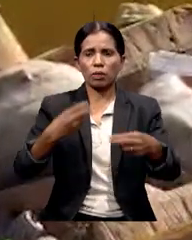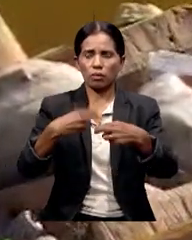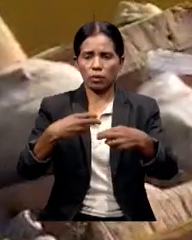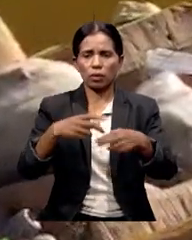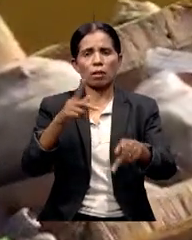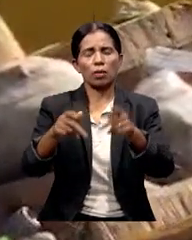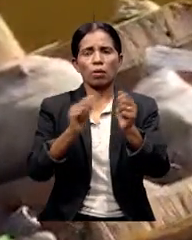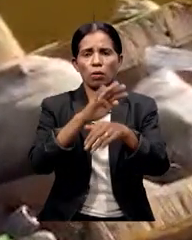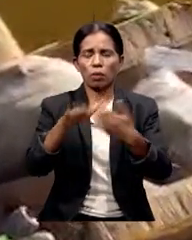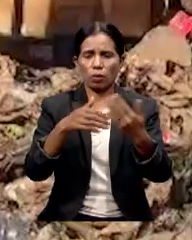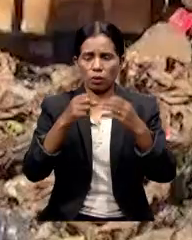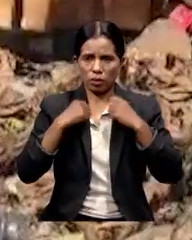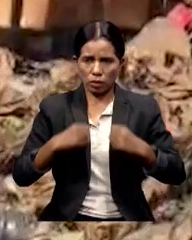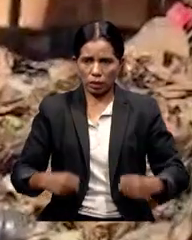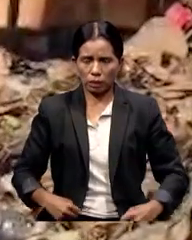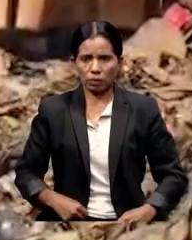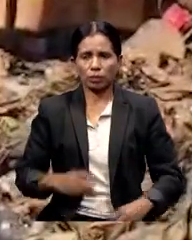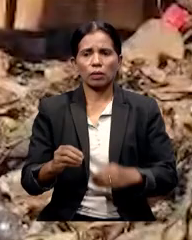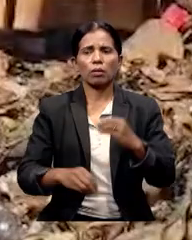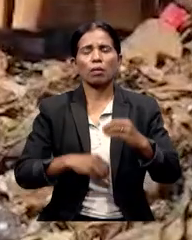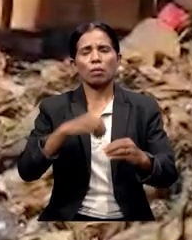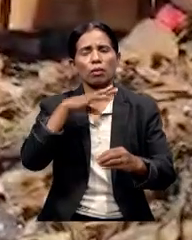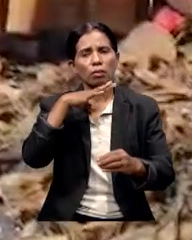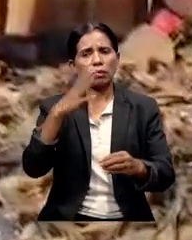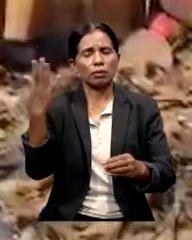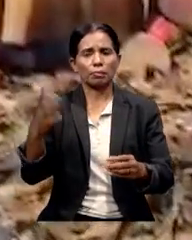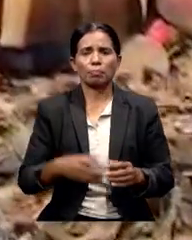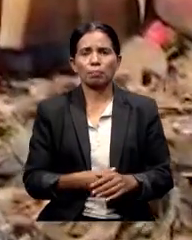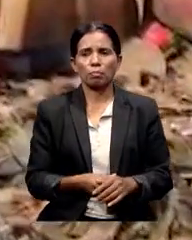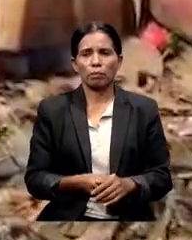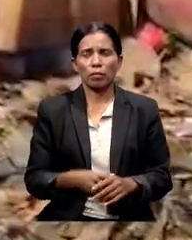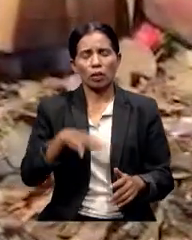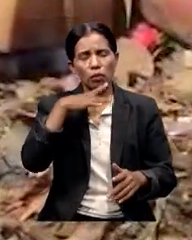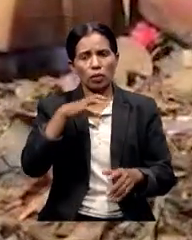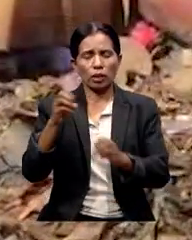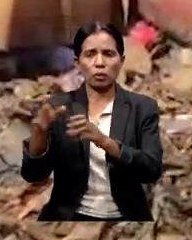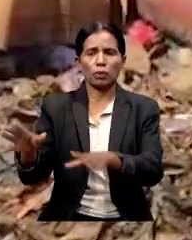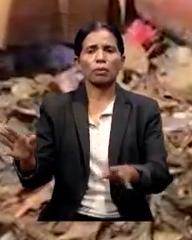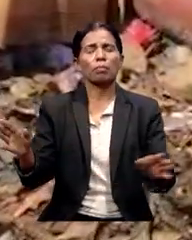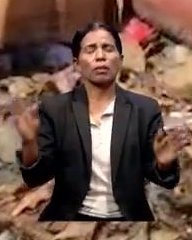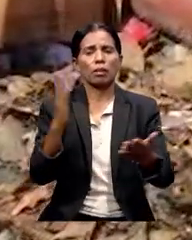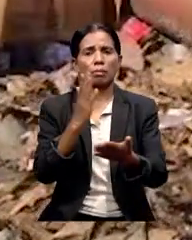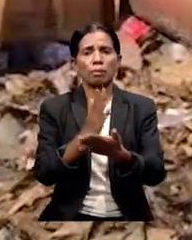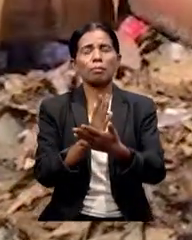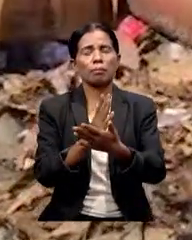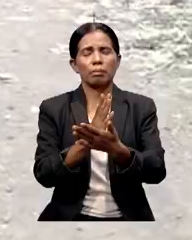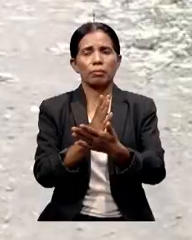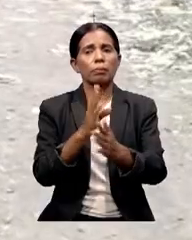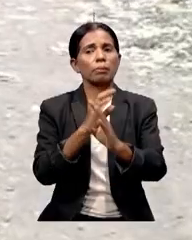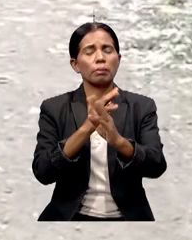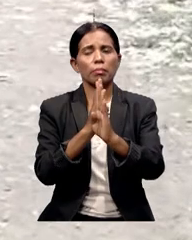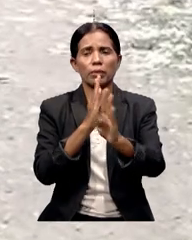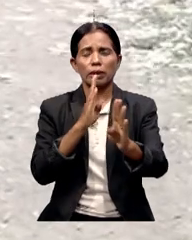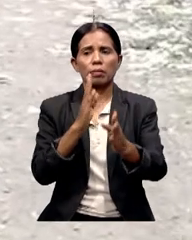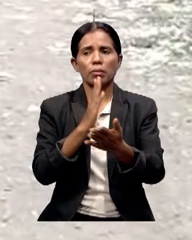emani saúde. Relacionan isso no mato. Nam dadak nam kari ya abastasmentu ta kinda ta pau linia yo